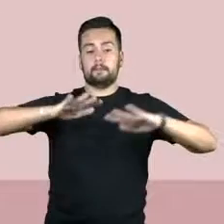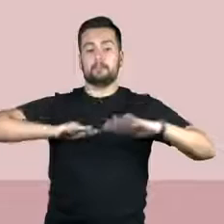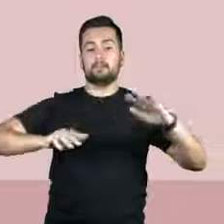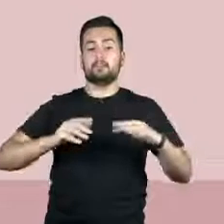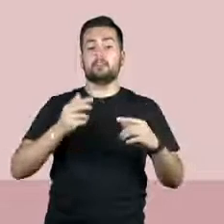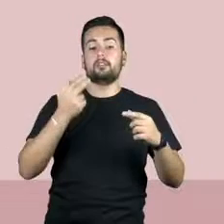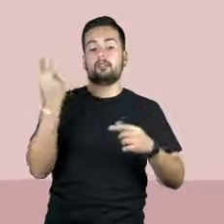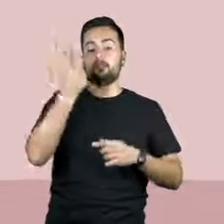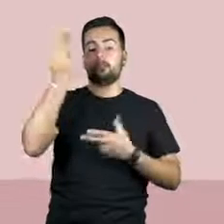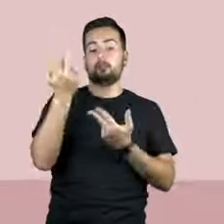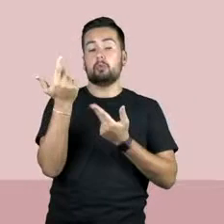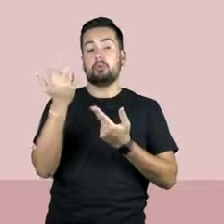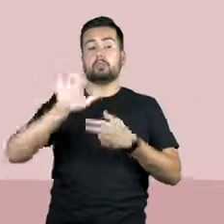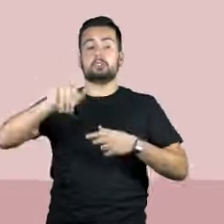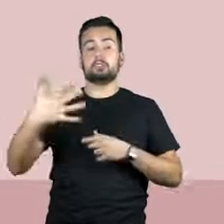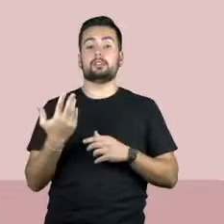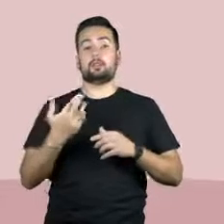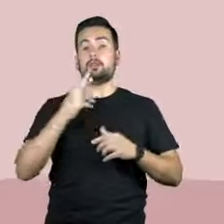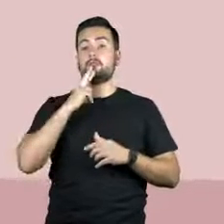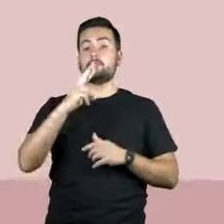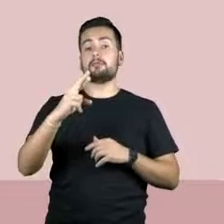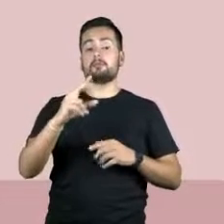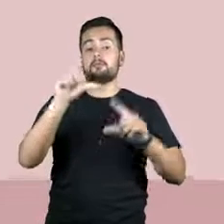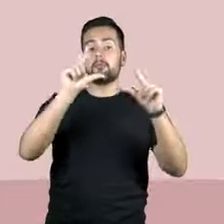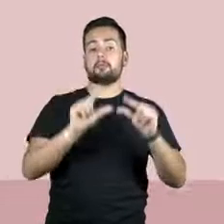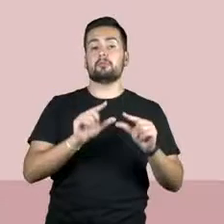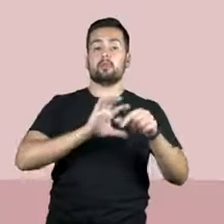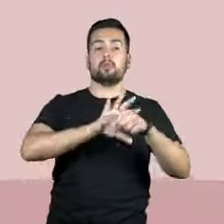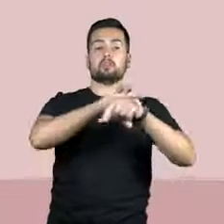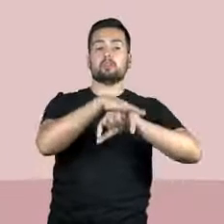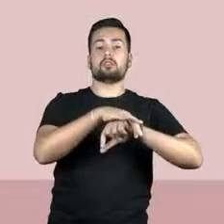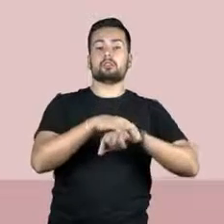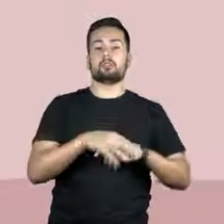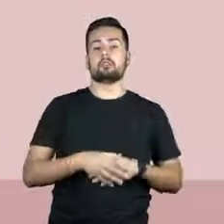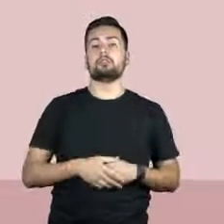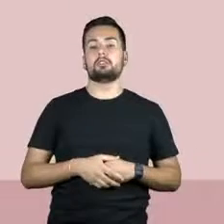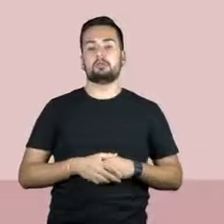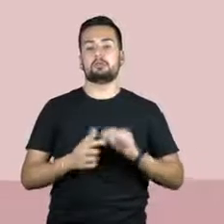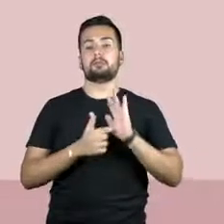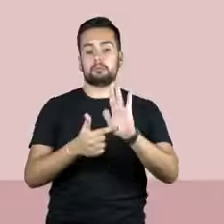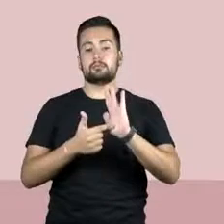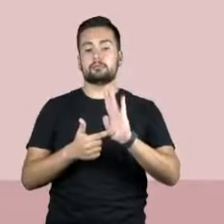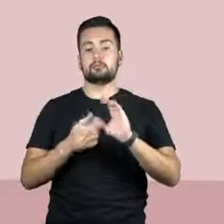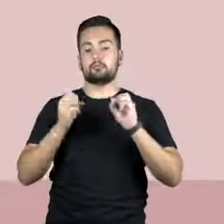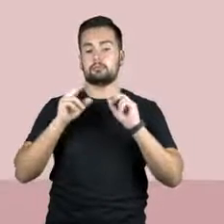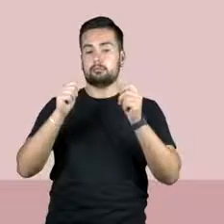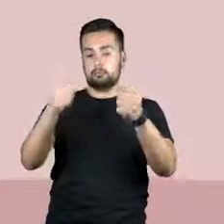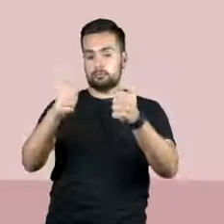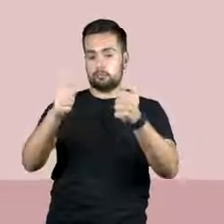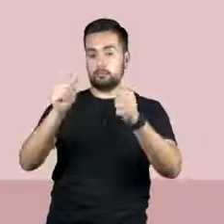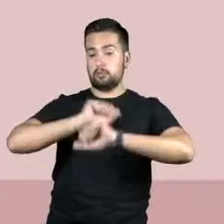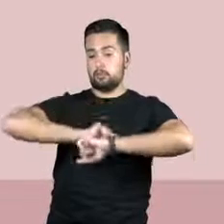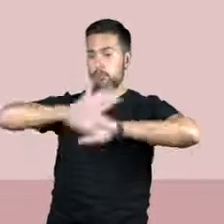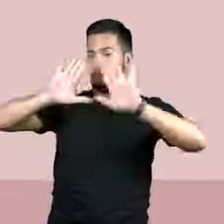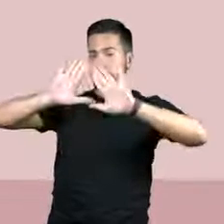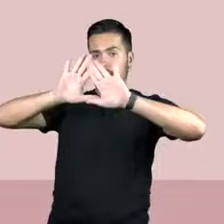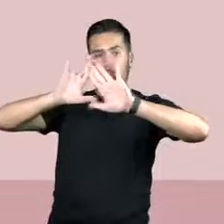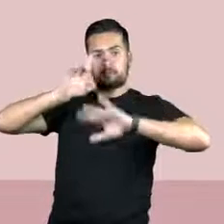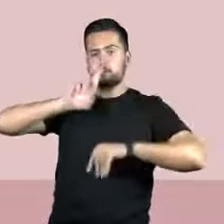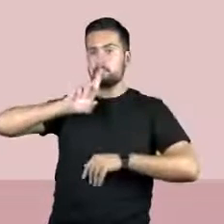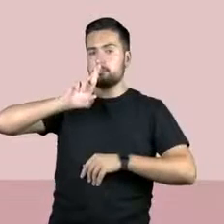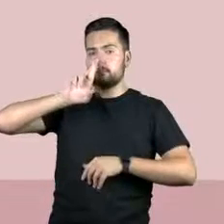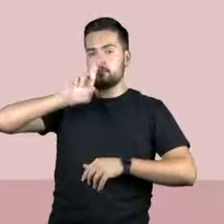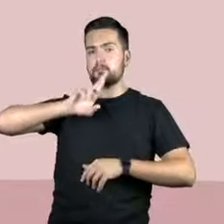mesmo valor e que corresponderam ao menor fator de segurança possível nesse sistema. Tá? Ficou clara aqui a resposta?